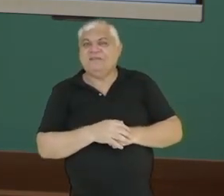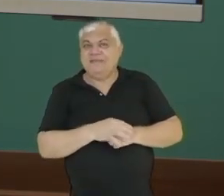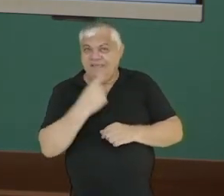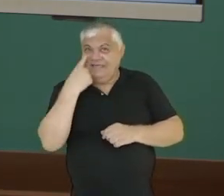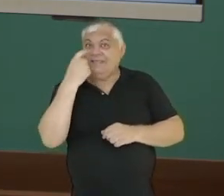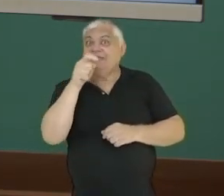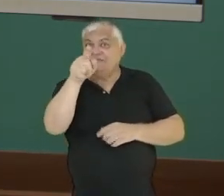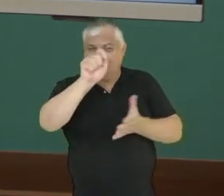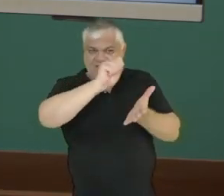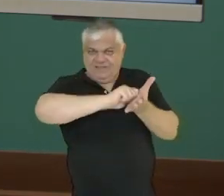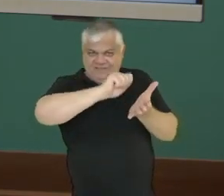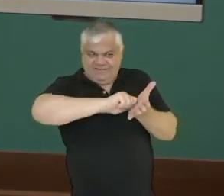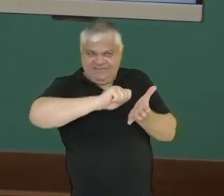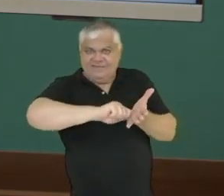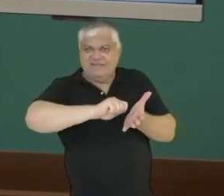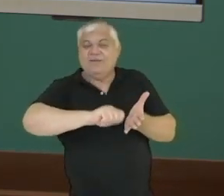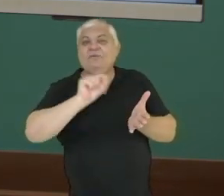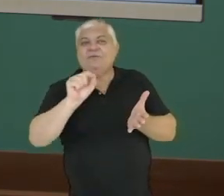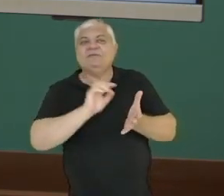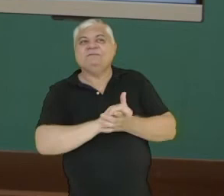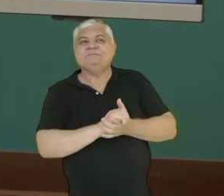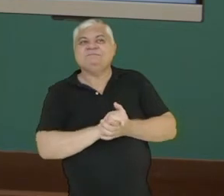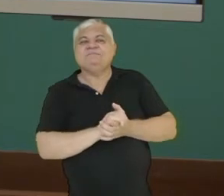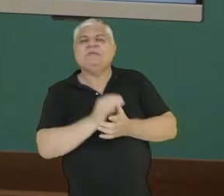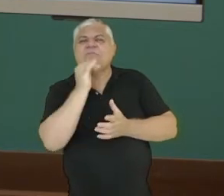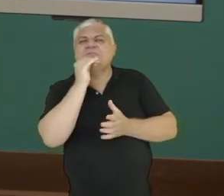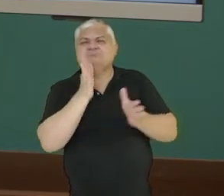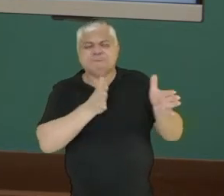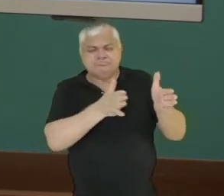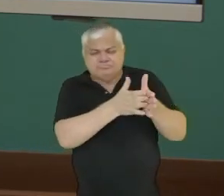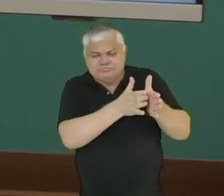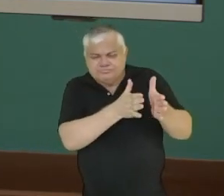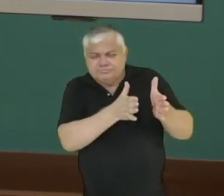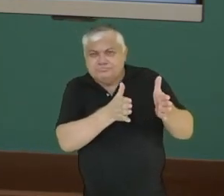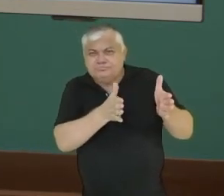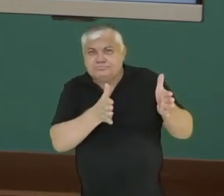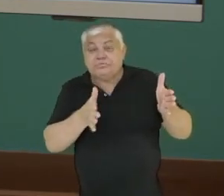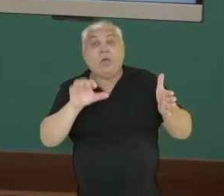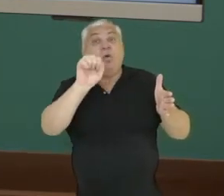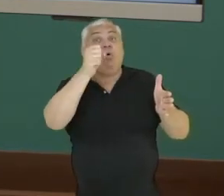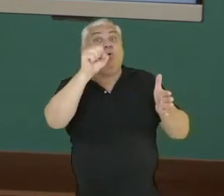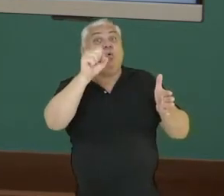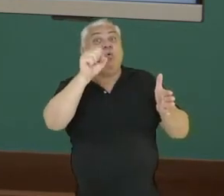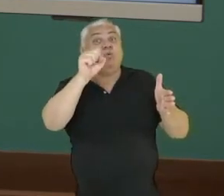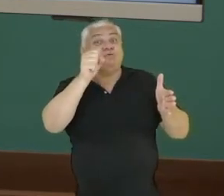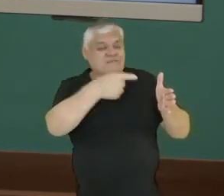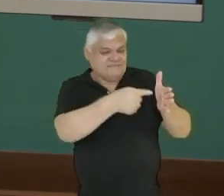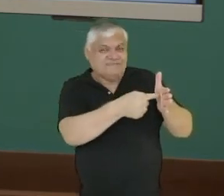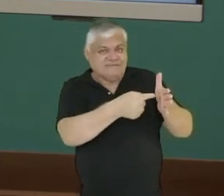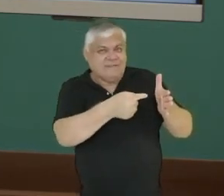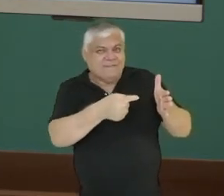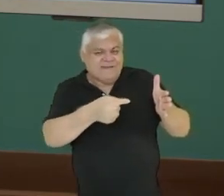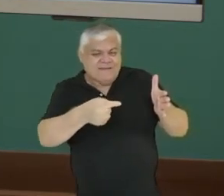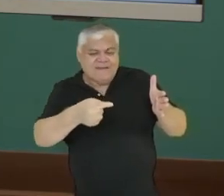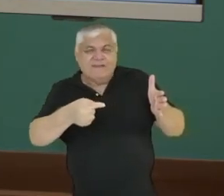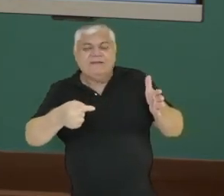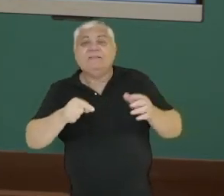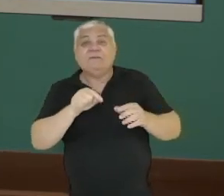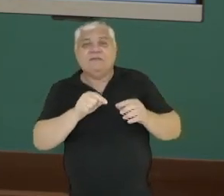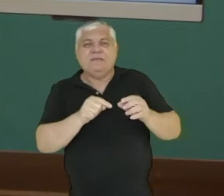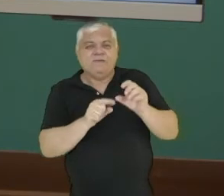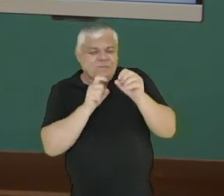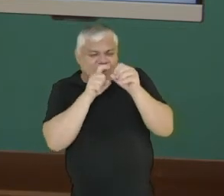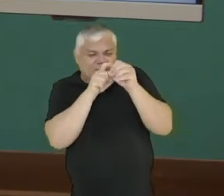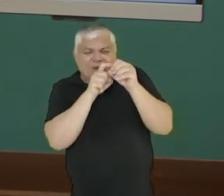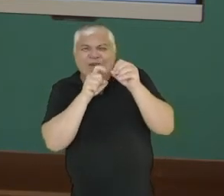para você gravar é que até a 8ª semana de gravidez, né, esse